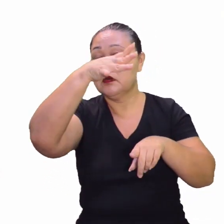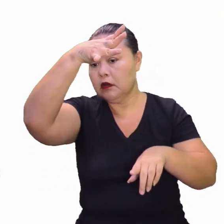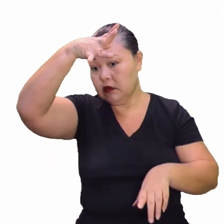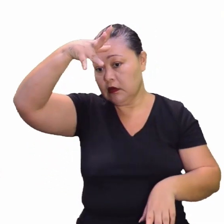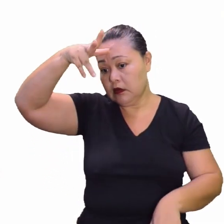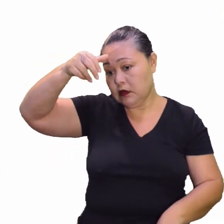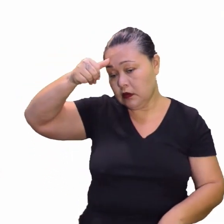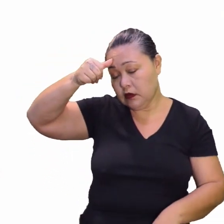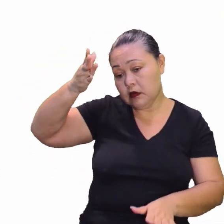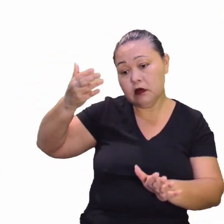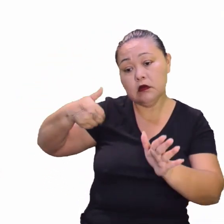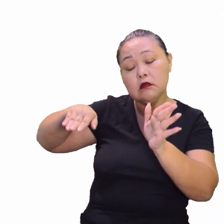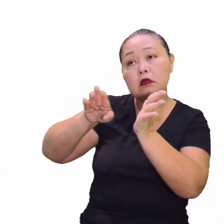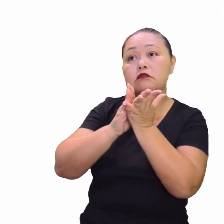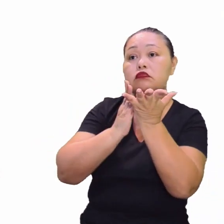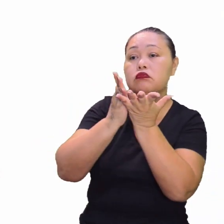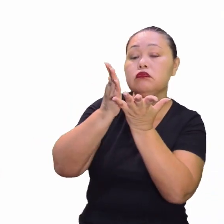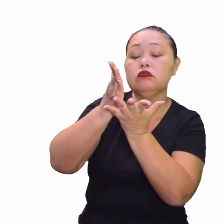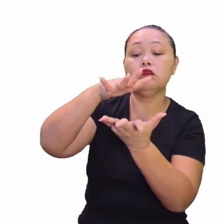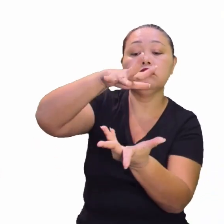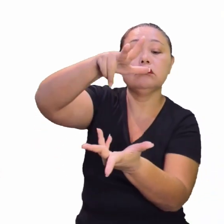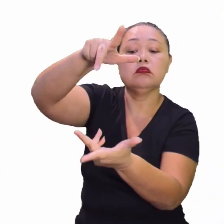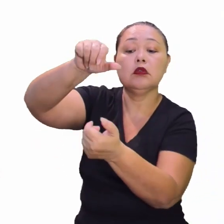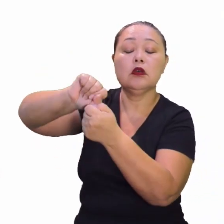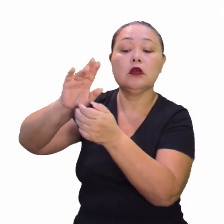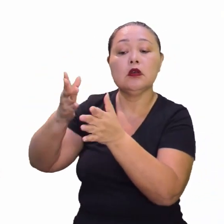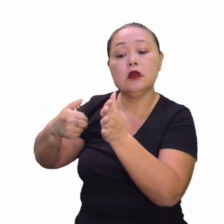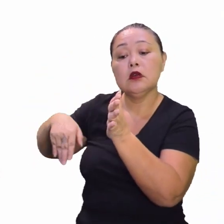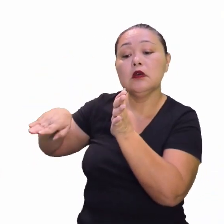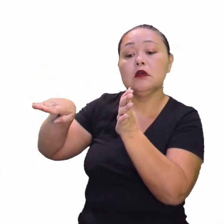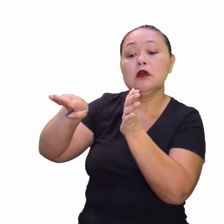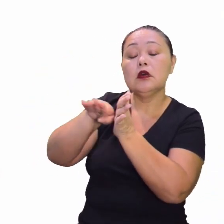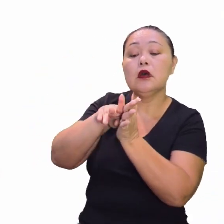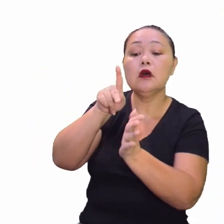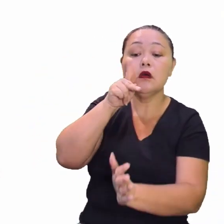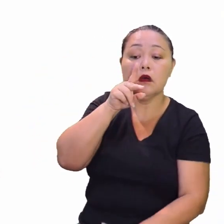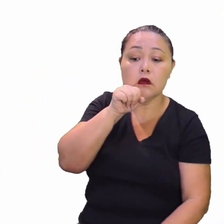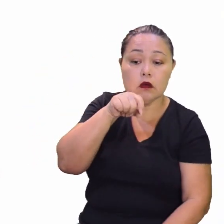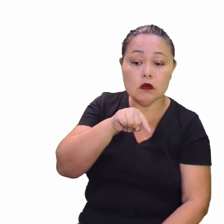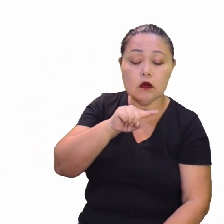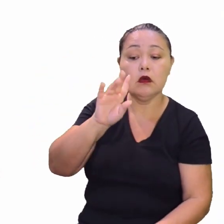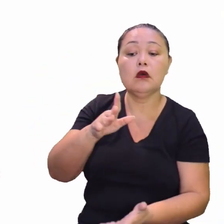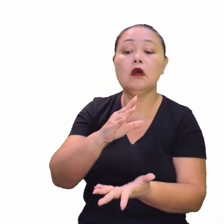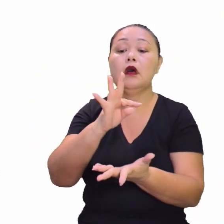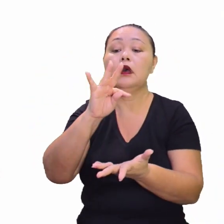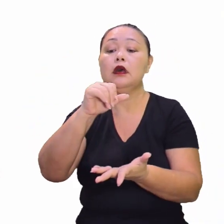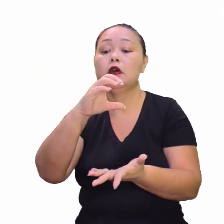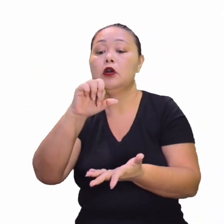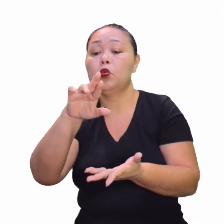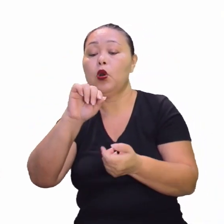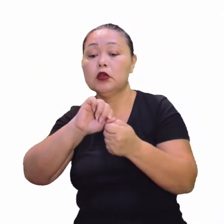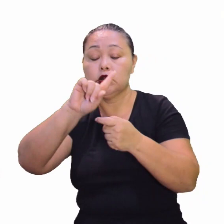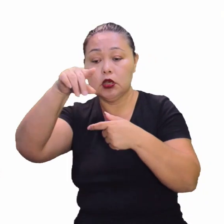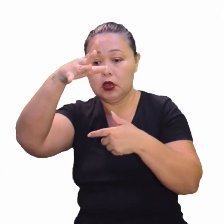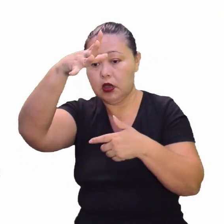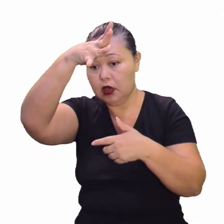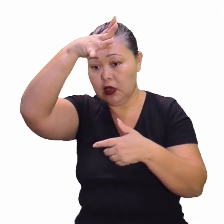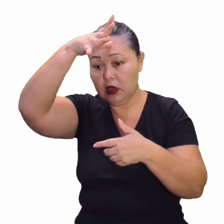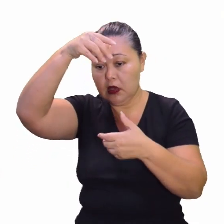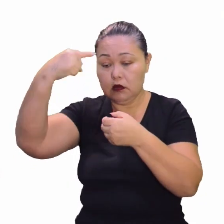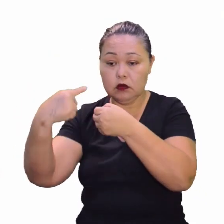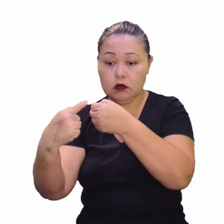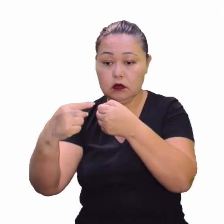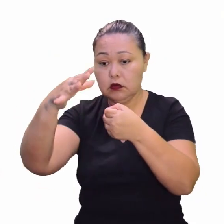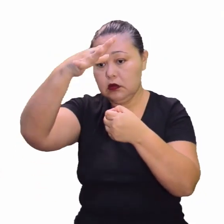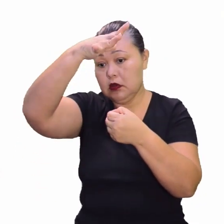Mato Grosso, que vai para várias partes do mundo, que vem do Mato Grosso para Porto Velho, de Porto Velho para Itacoatiara e de lá para